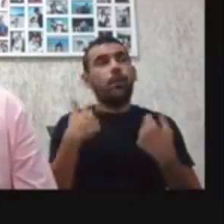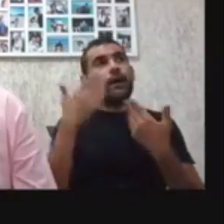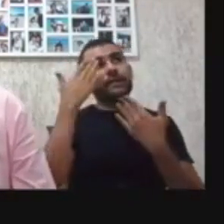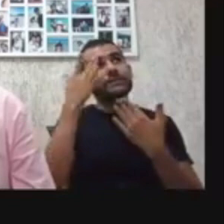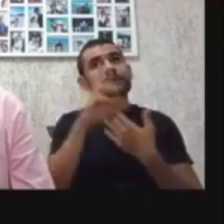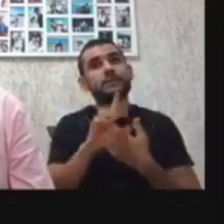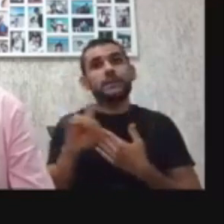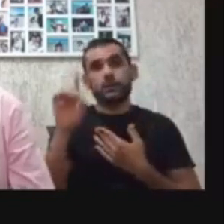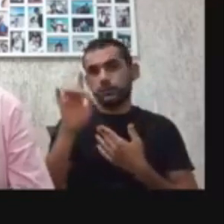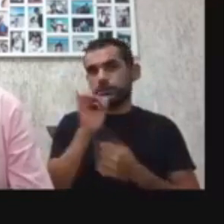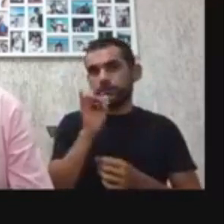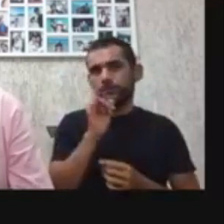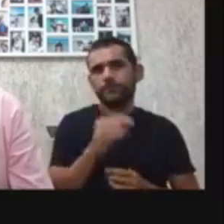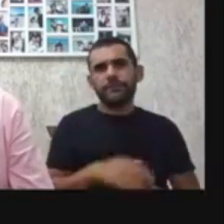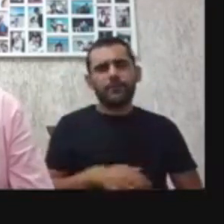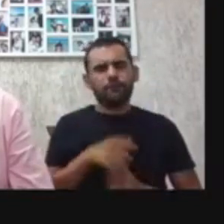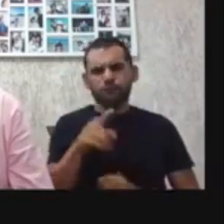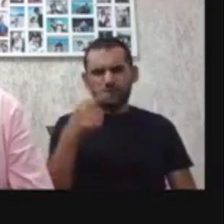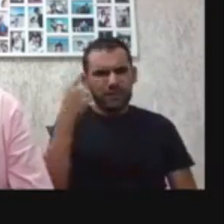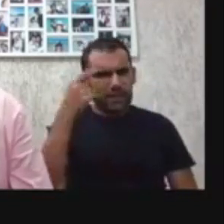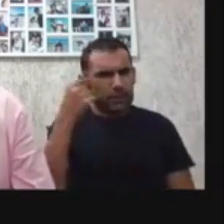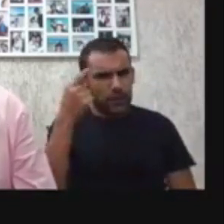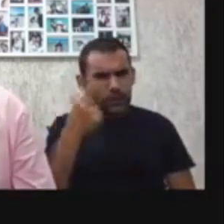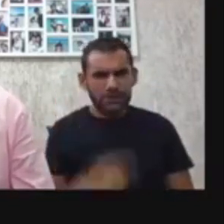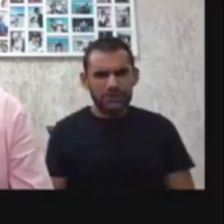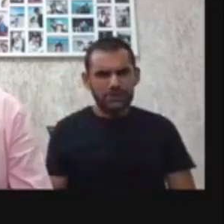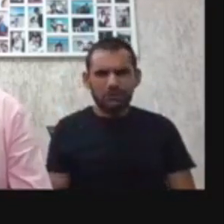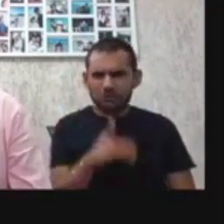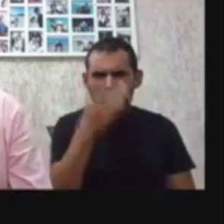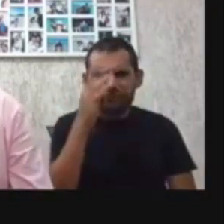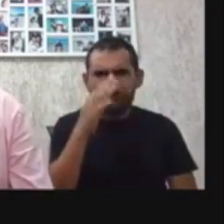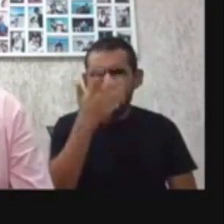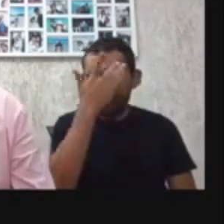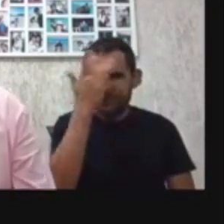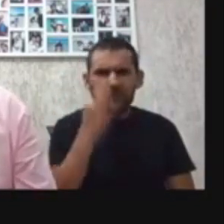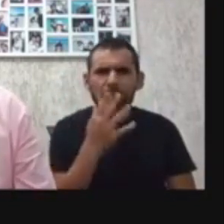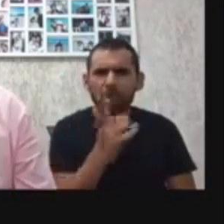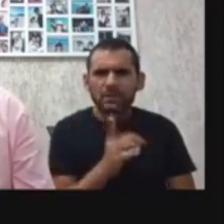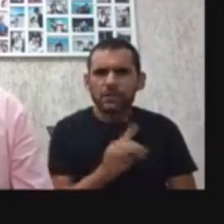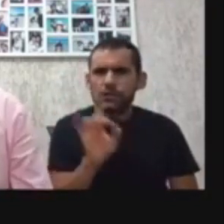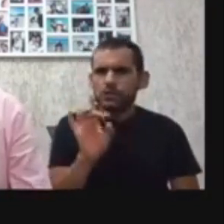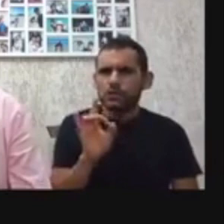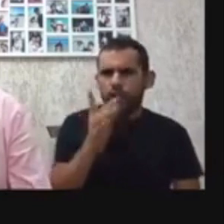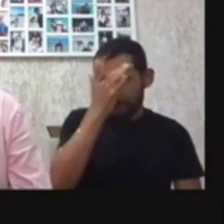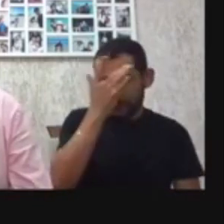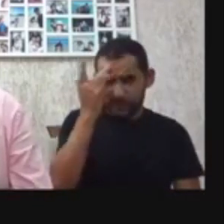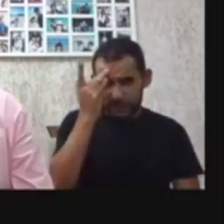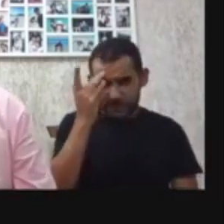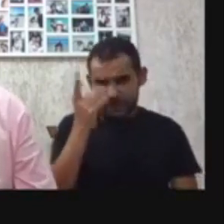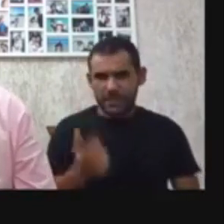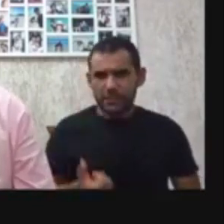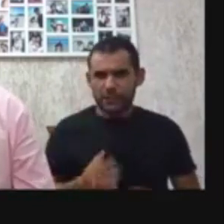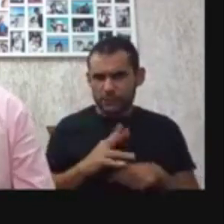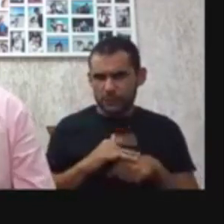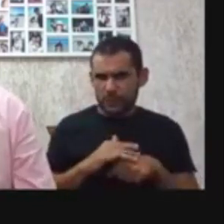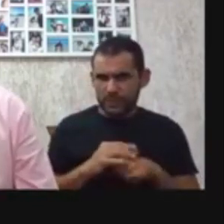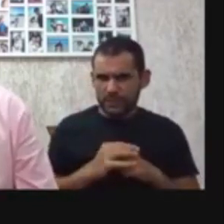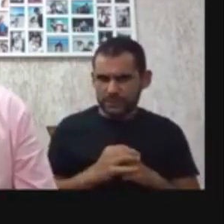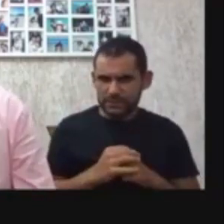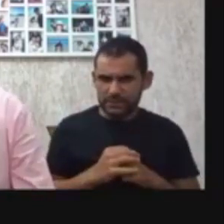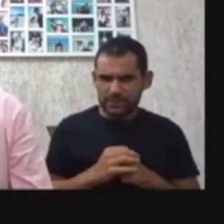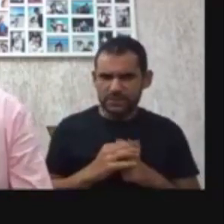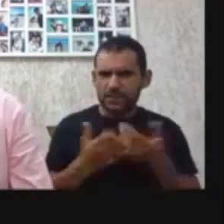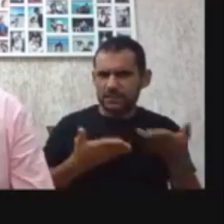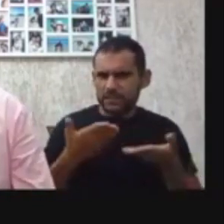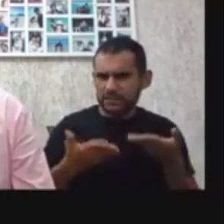me falaram assim: Valdeci, você é doido, você nem é conhecido. Você é conhecido só pelas pessoas que estão doentes, que estão